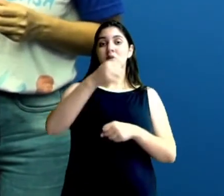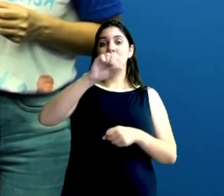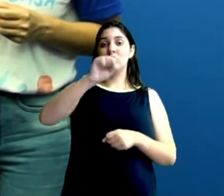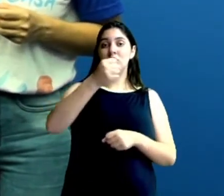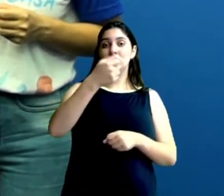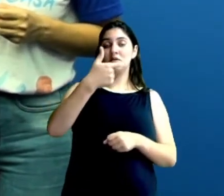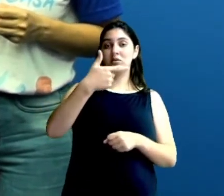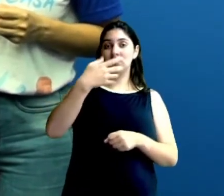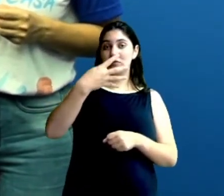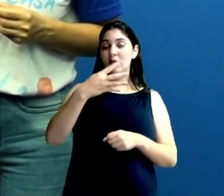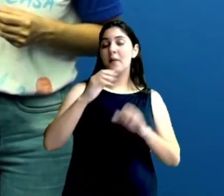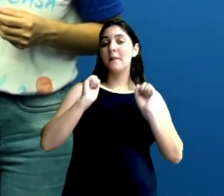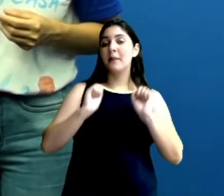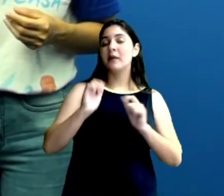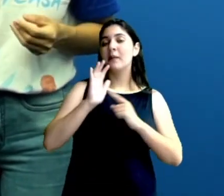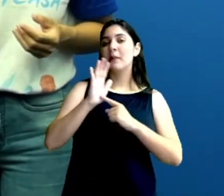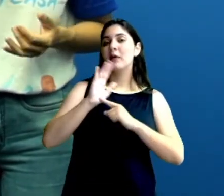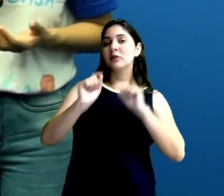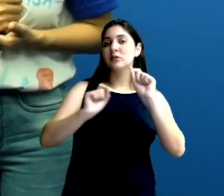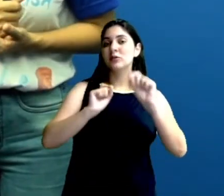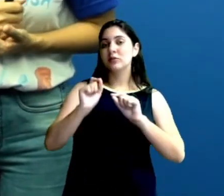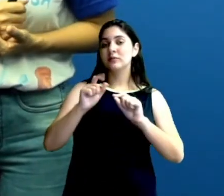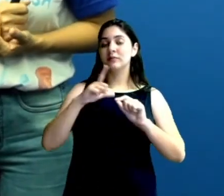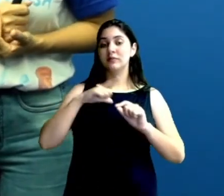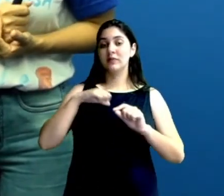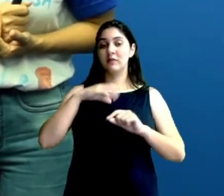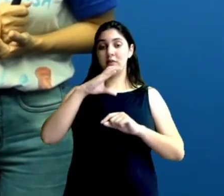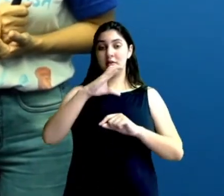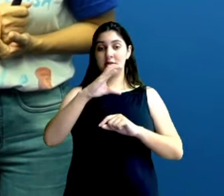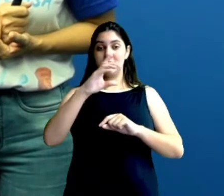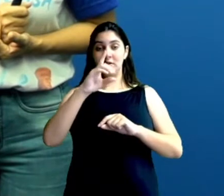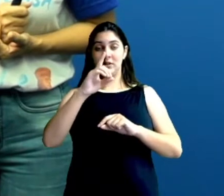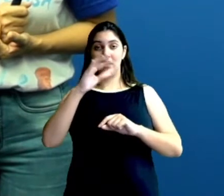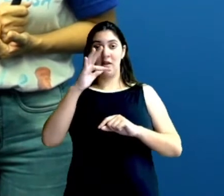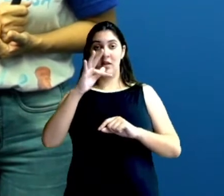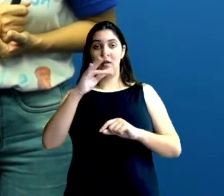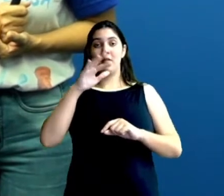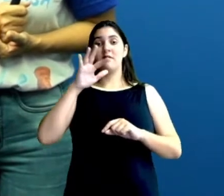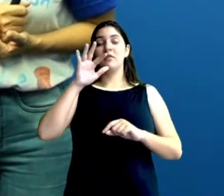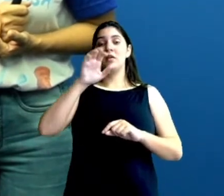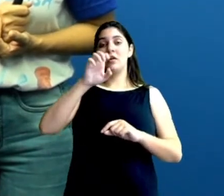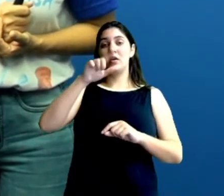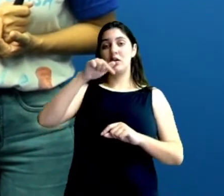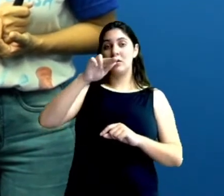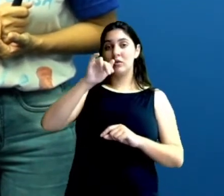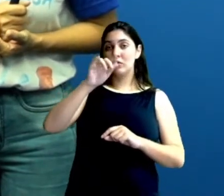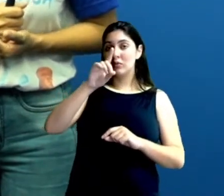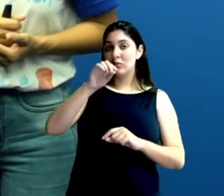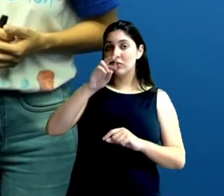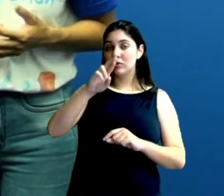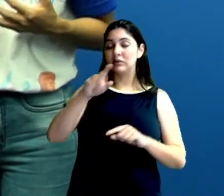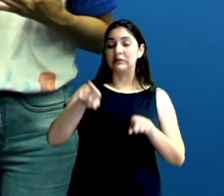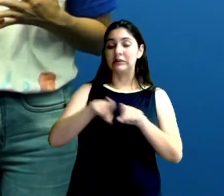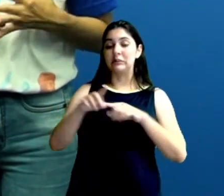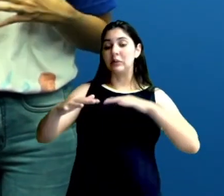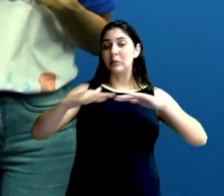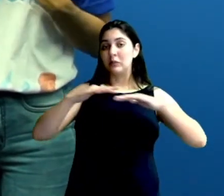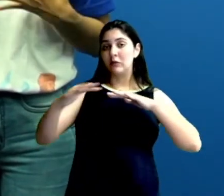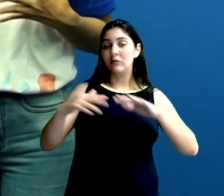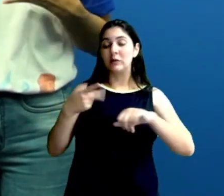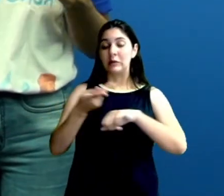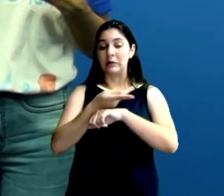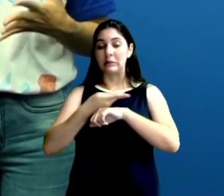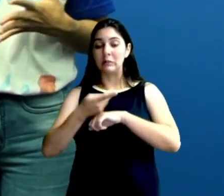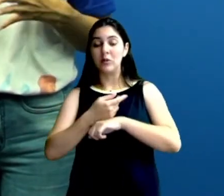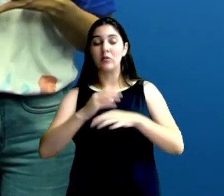citar a Confederação do Equador, que também é um movimento que busca